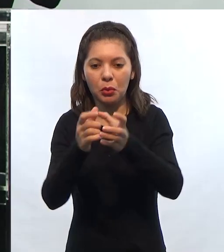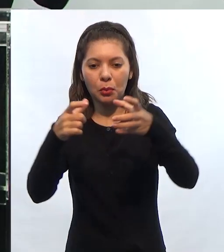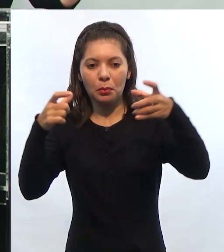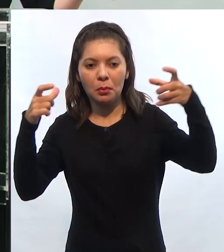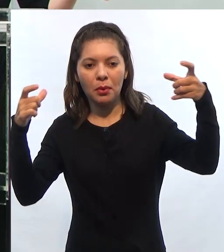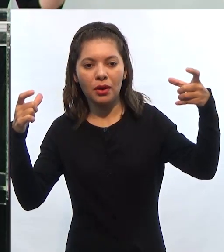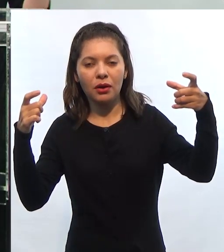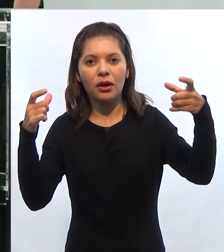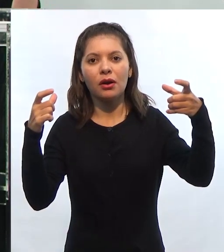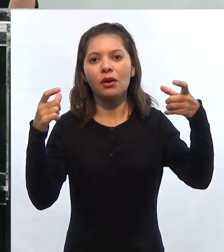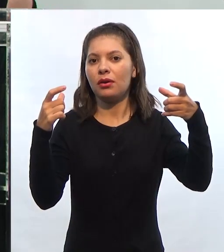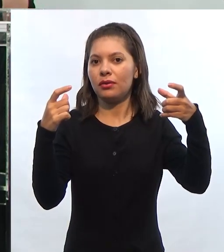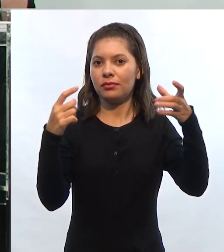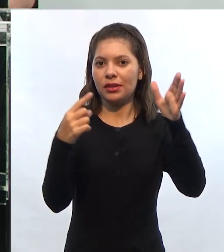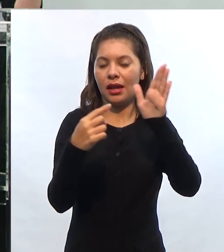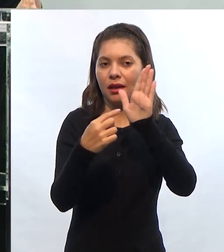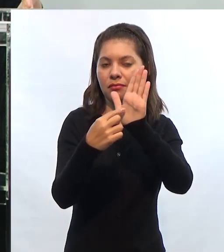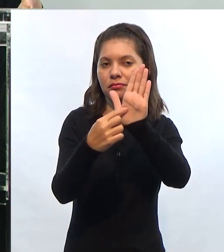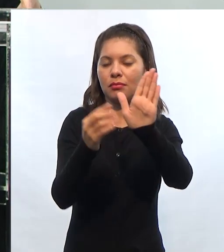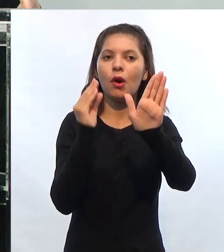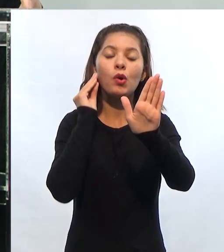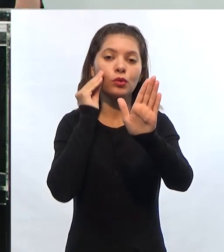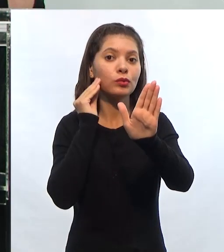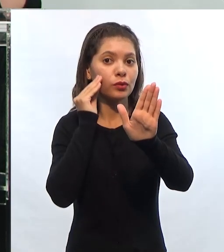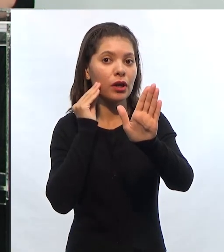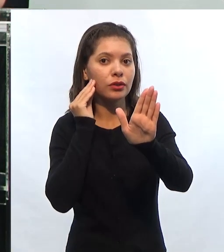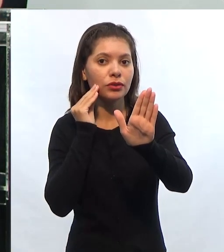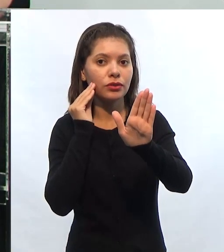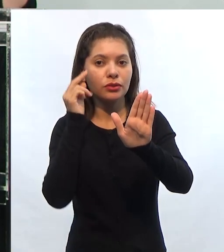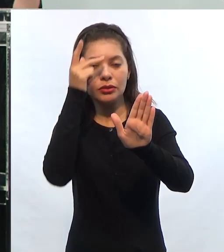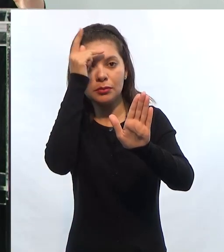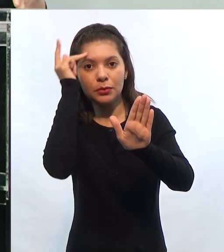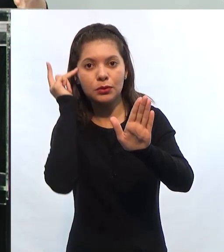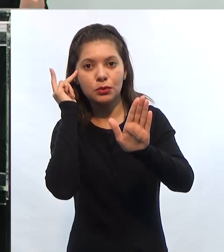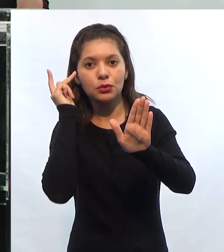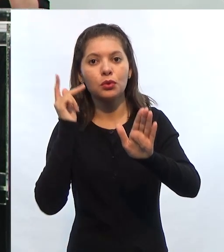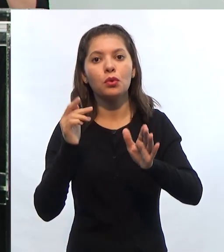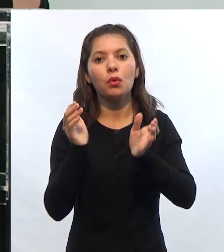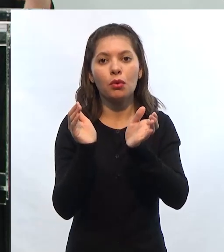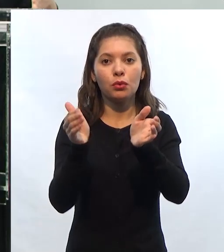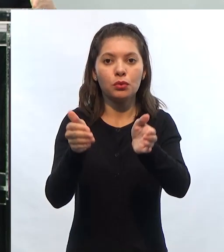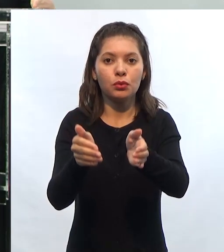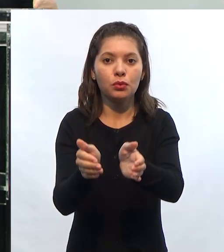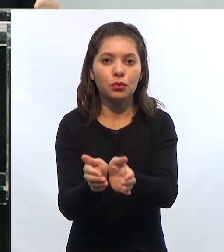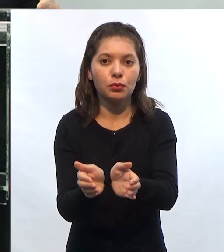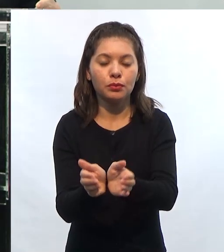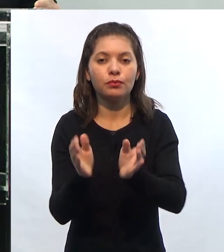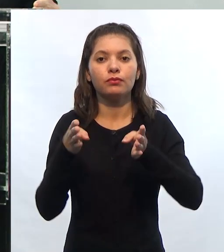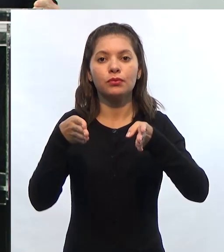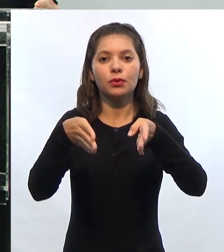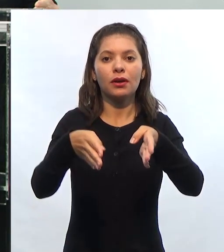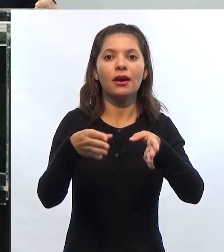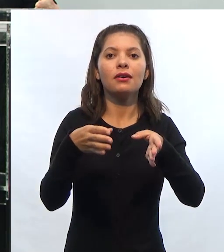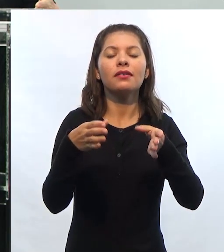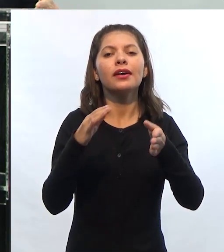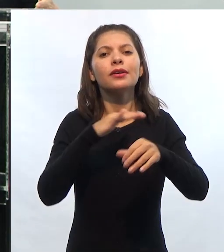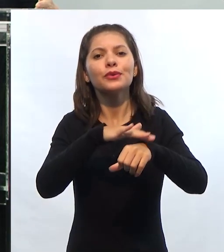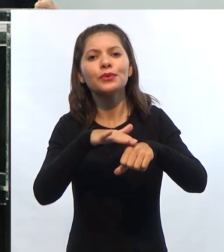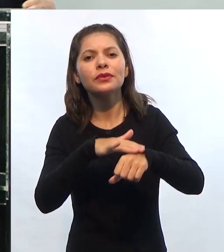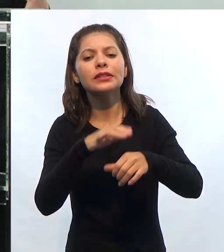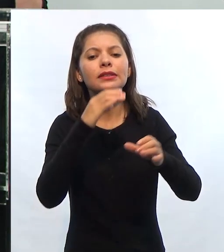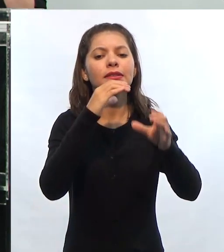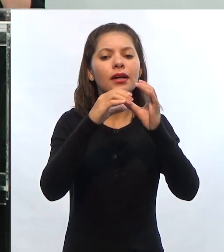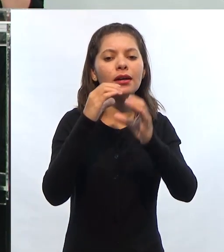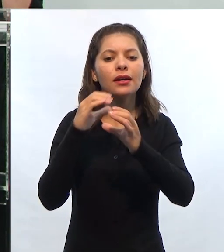daquele grupo maior, então é como se fosse uma amostra, né? A gente vai pegar uma amostra de pessoas, fazer um grupo focal e vai conversar com